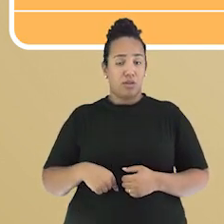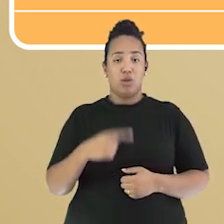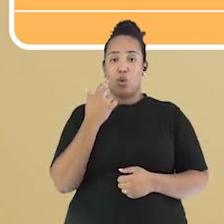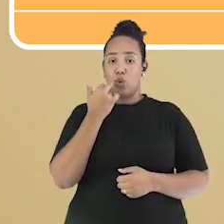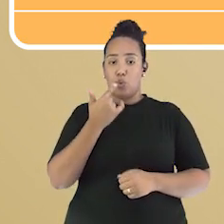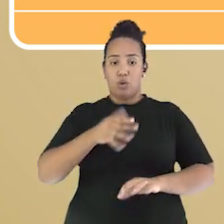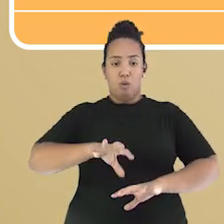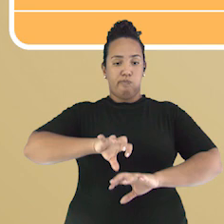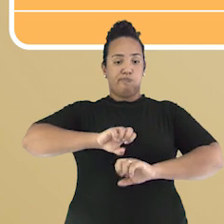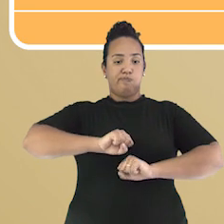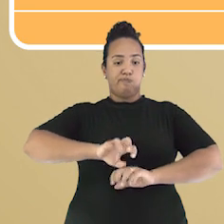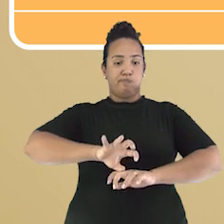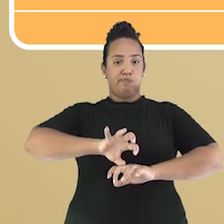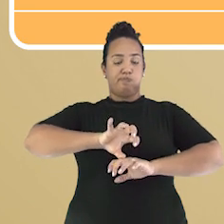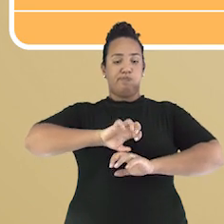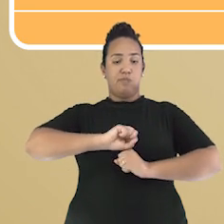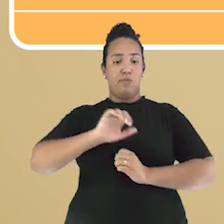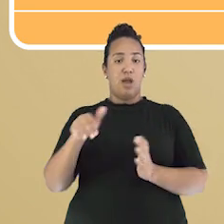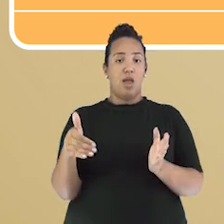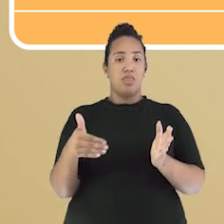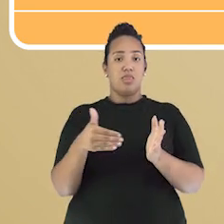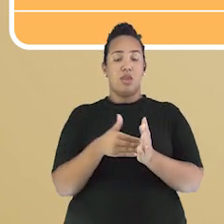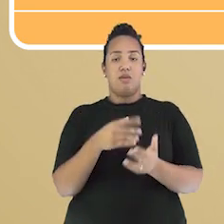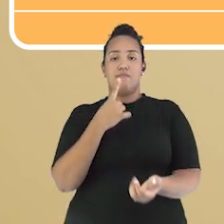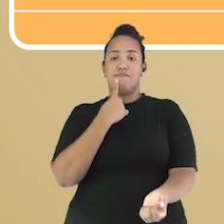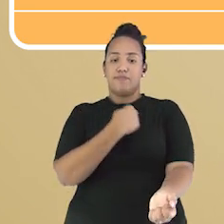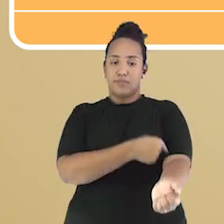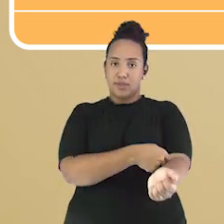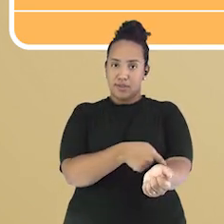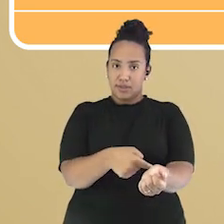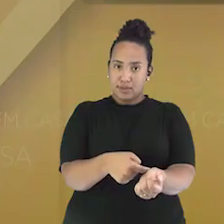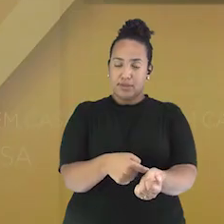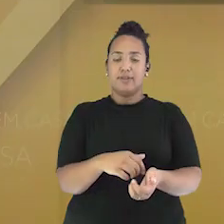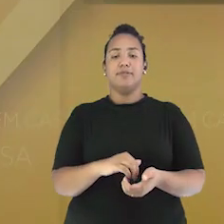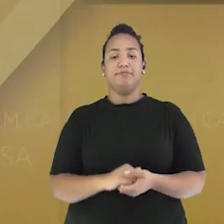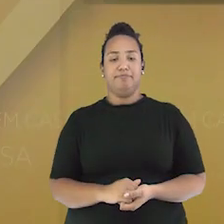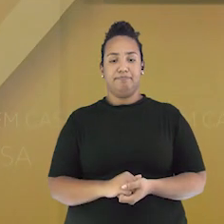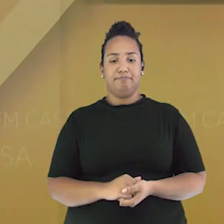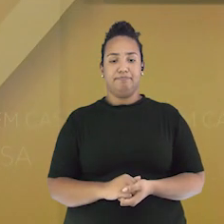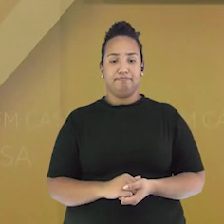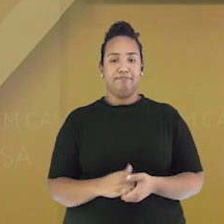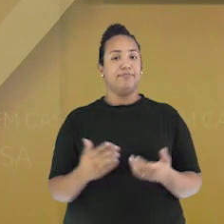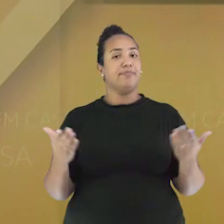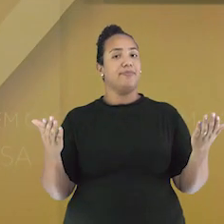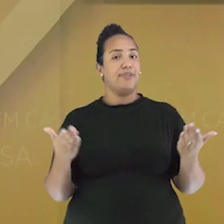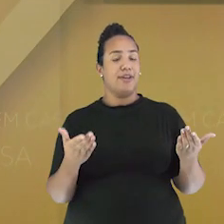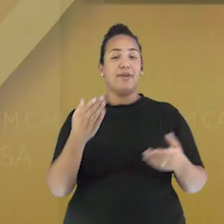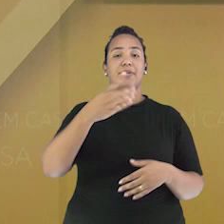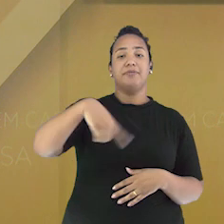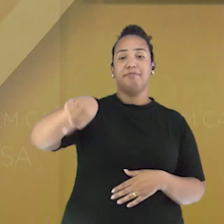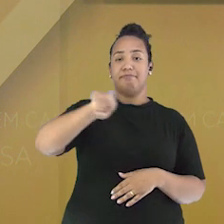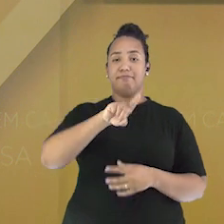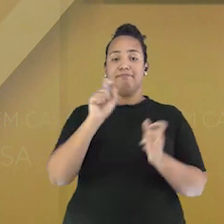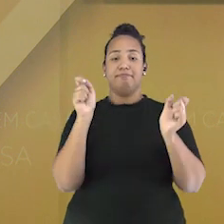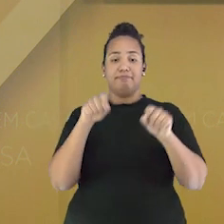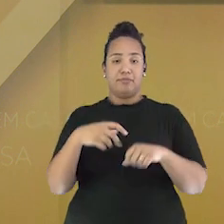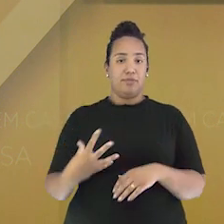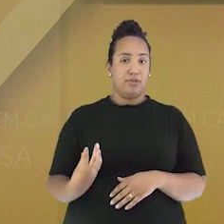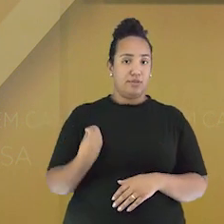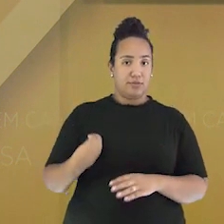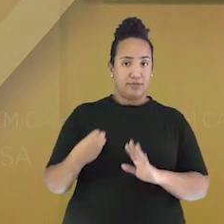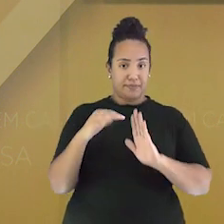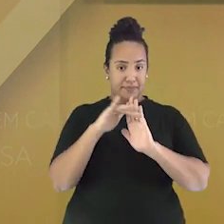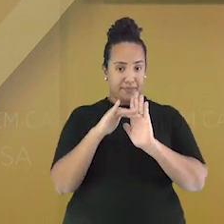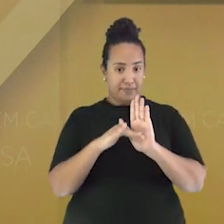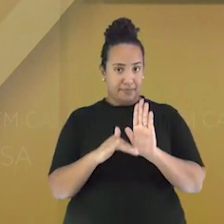são absorvidos e chegam até o nosso sangue. E você chega até a gente registrando o quê? A sua presença.